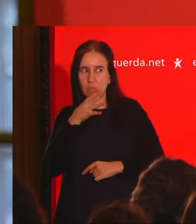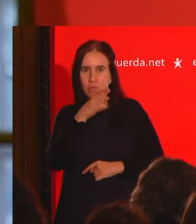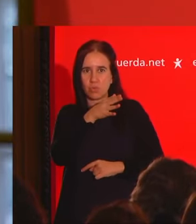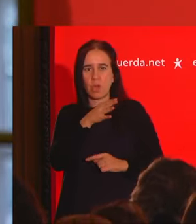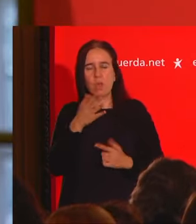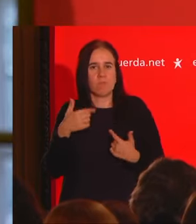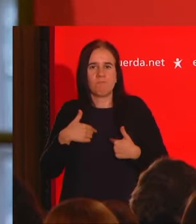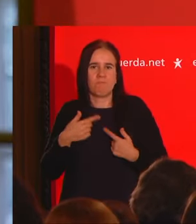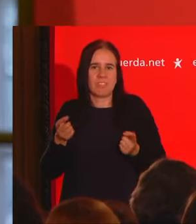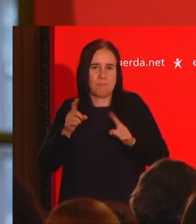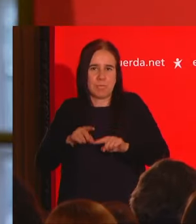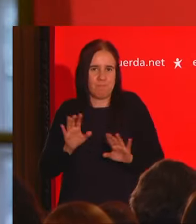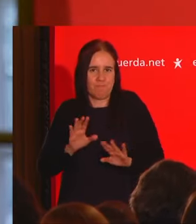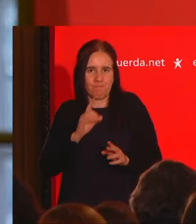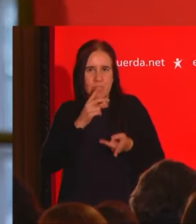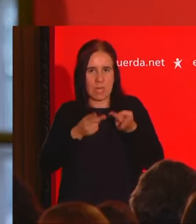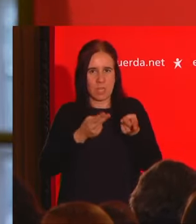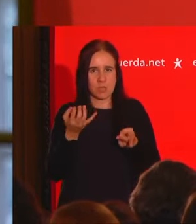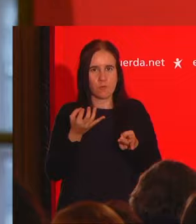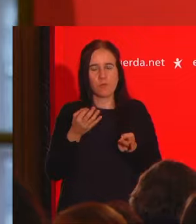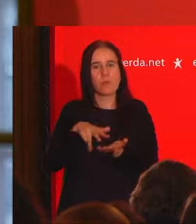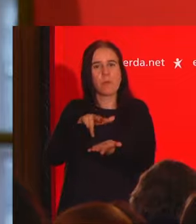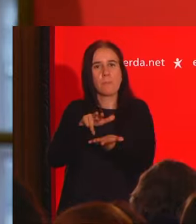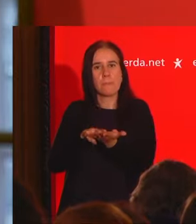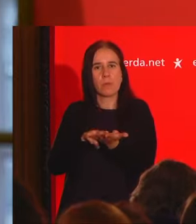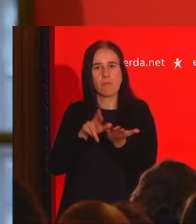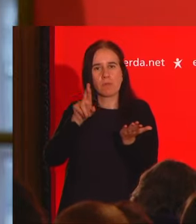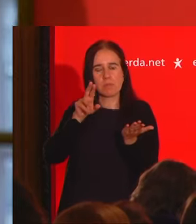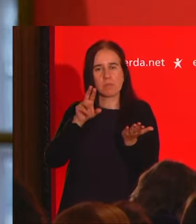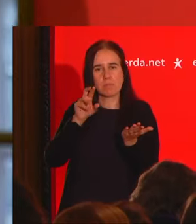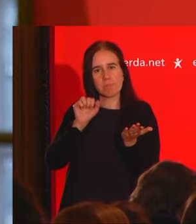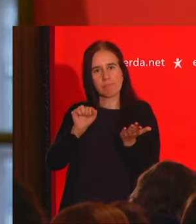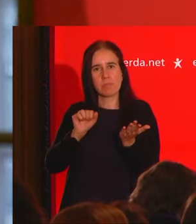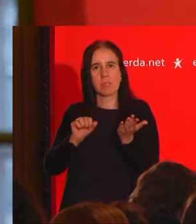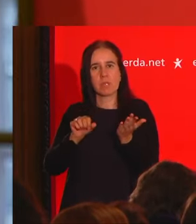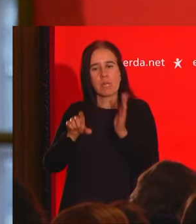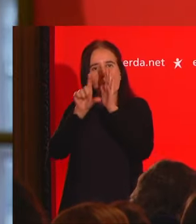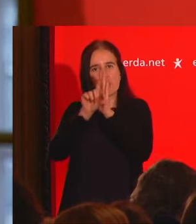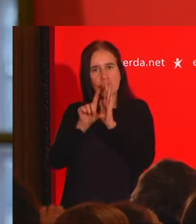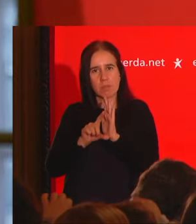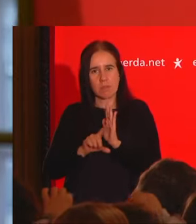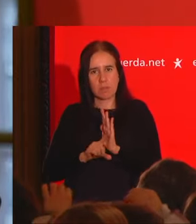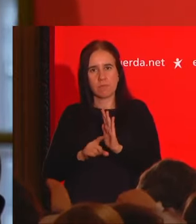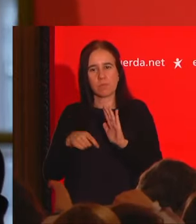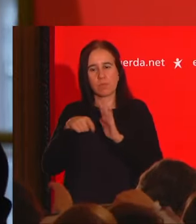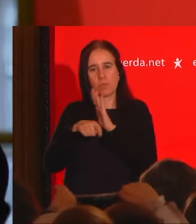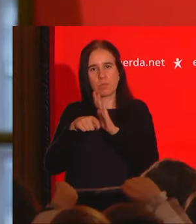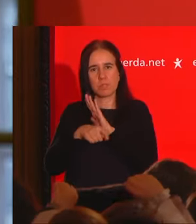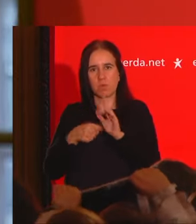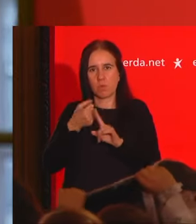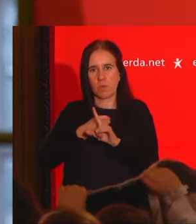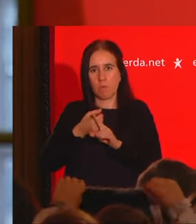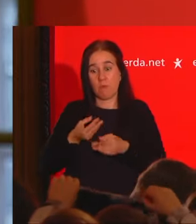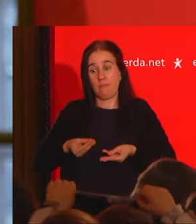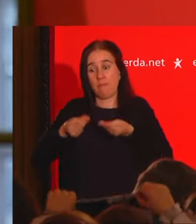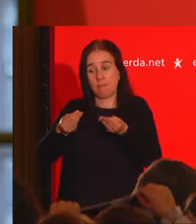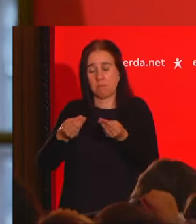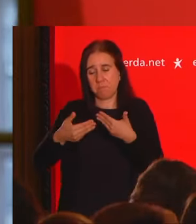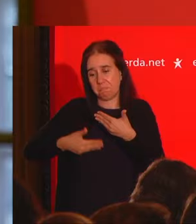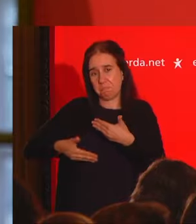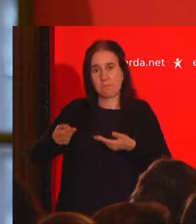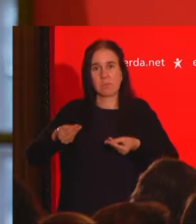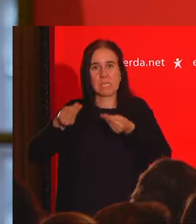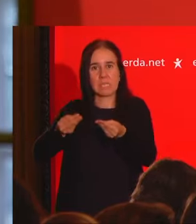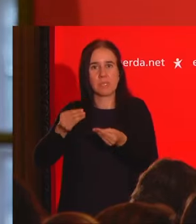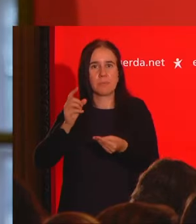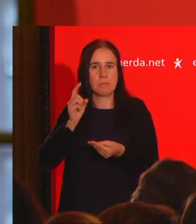repetir também esta análise que fez, aprovou um pacote legislativo de combate à corrupção que seguirá para o Presidente da República, que segue para o